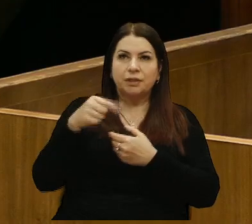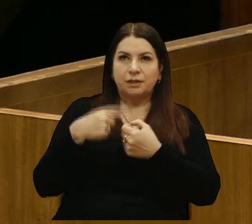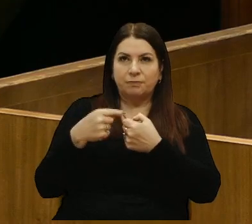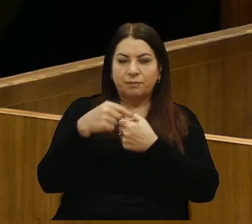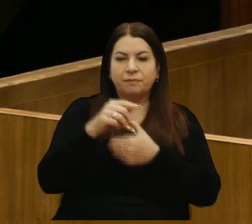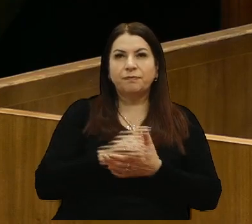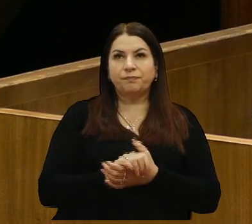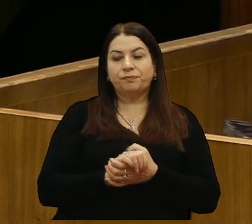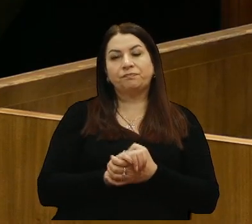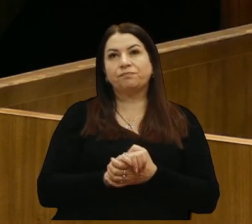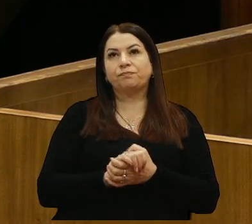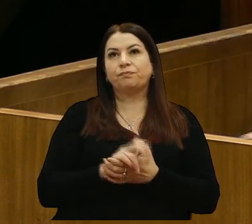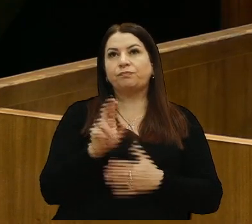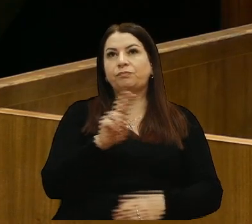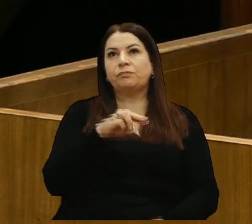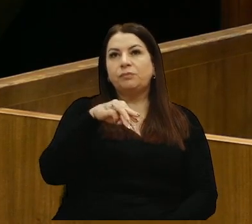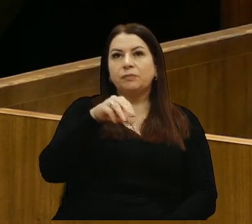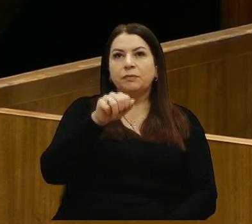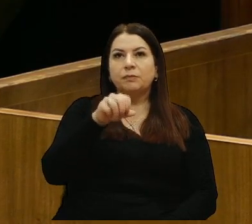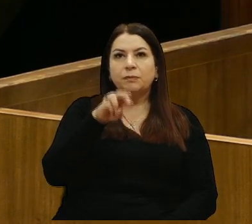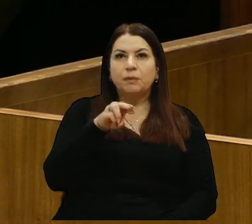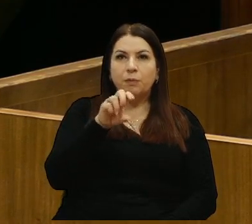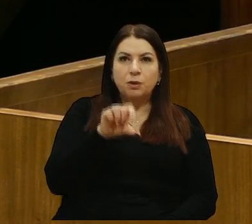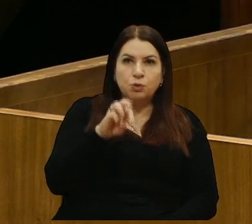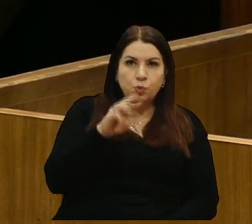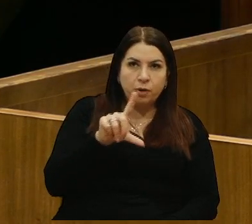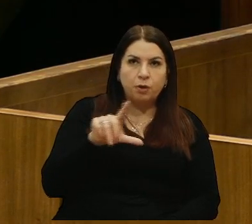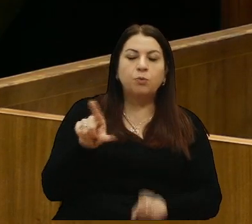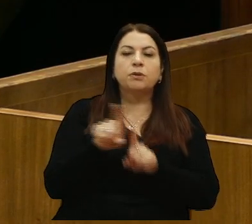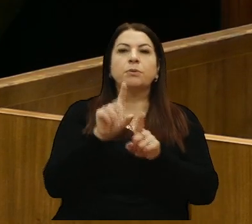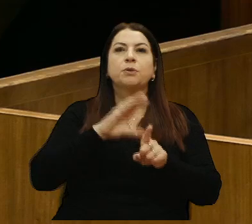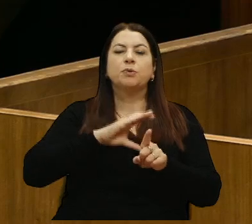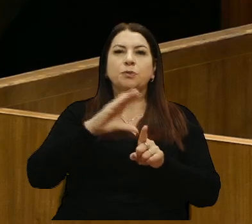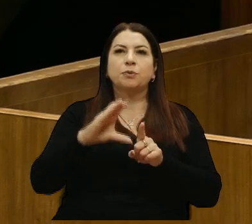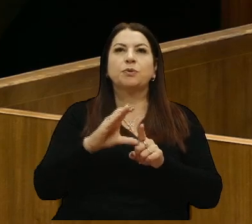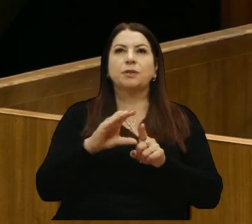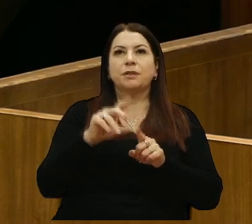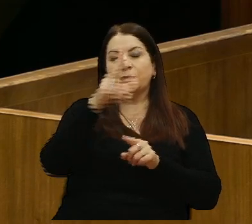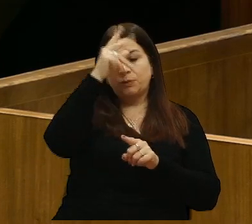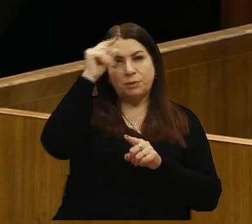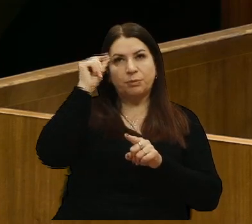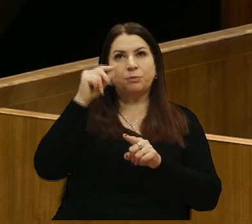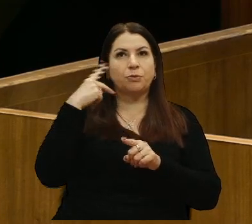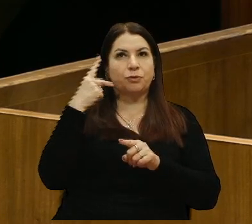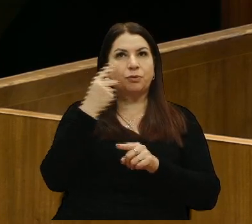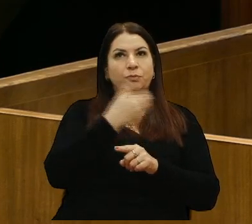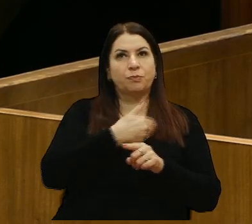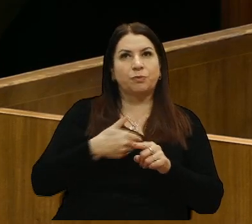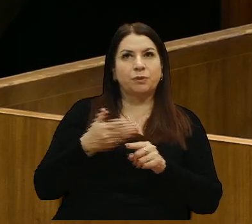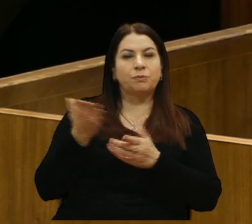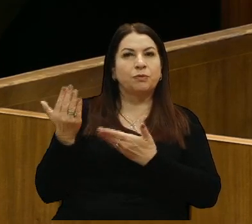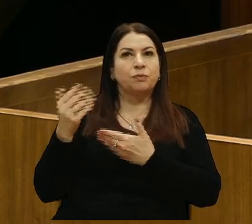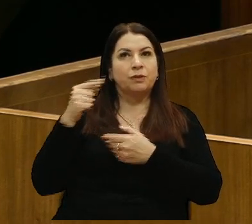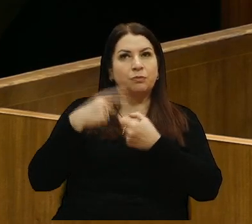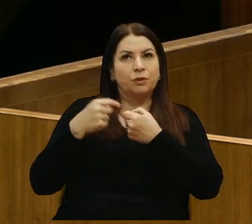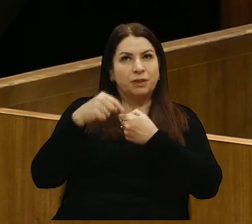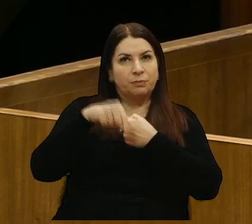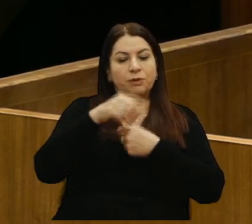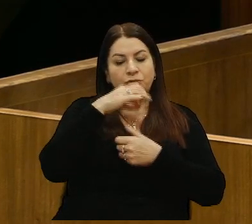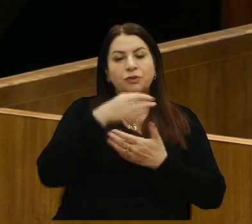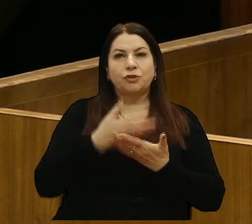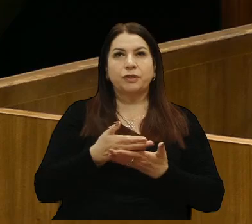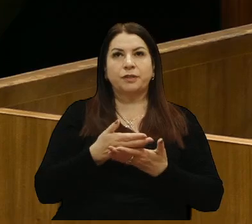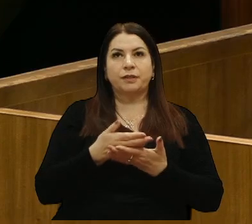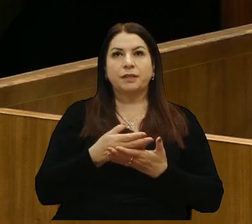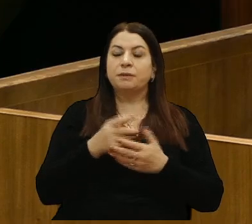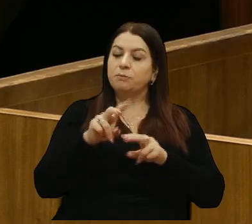município. Meu nome é Maxwell Abreu, atualmente coordenador da Coordenadoria Municipal de Políticas Públicas para a Juventude do município de Caxias do Sul,